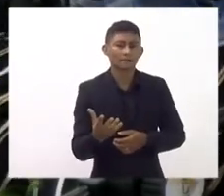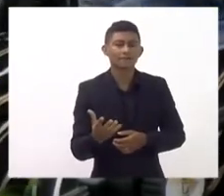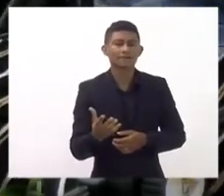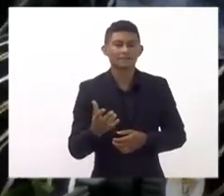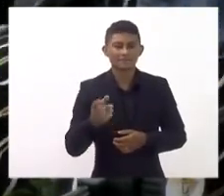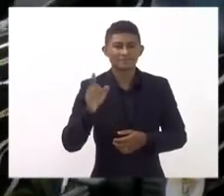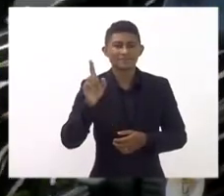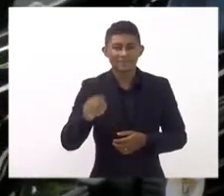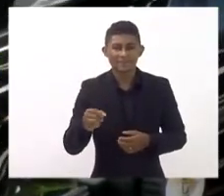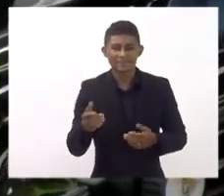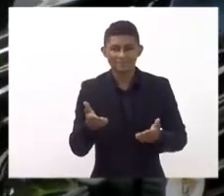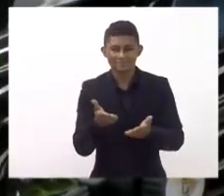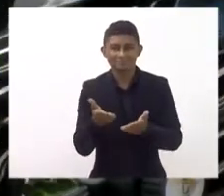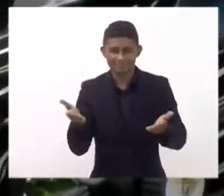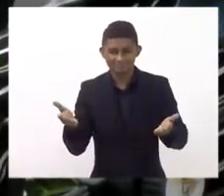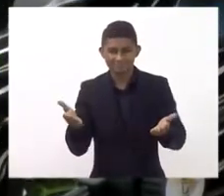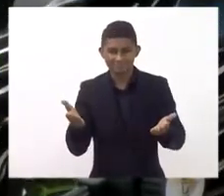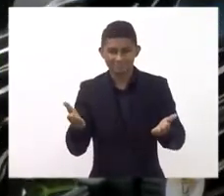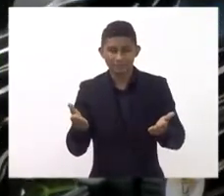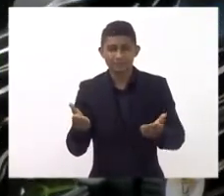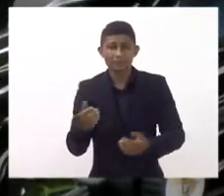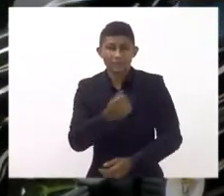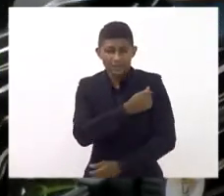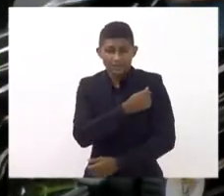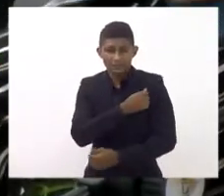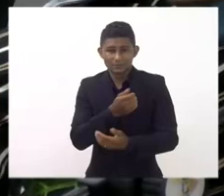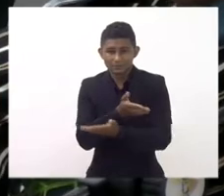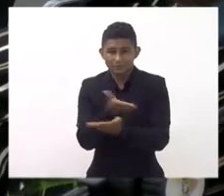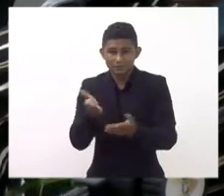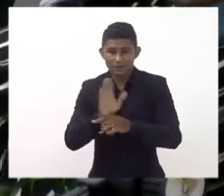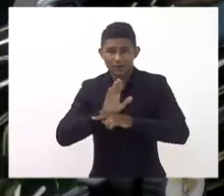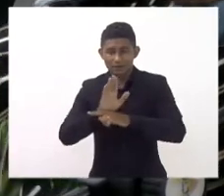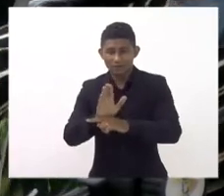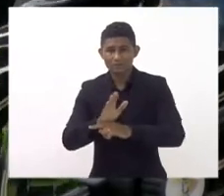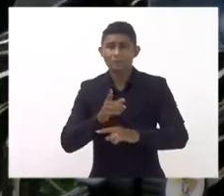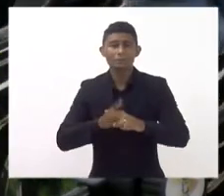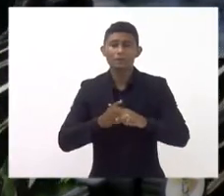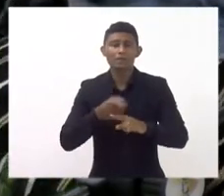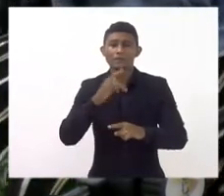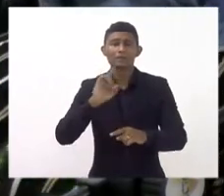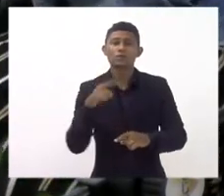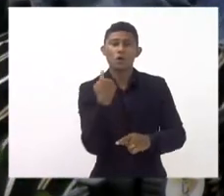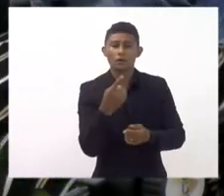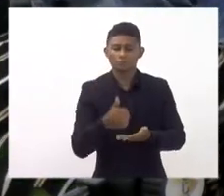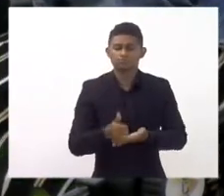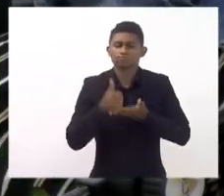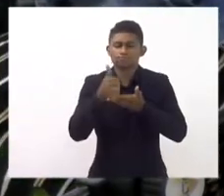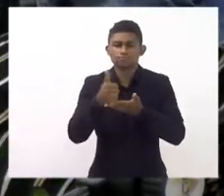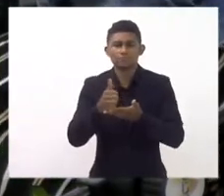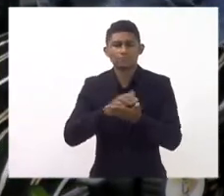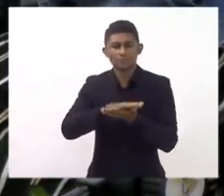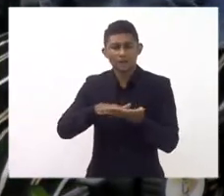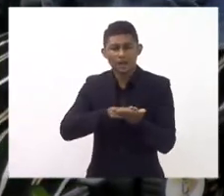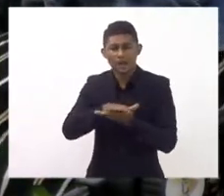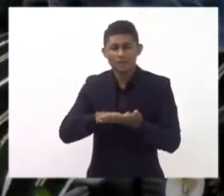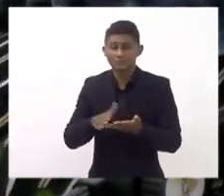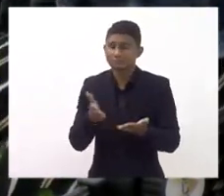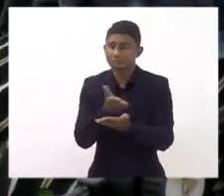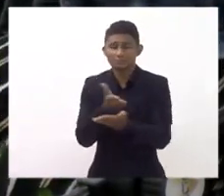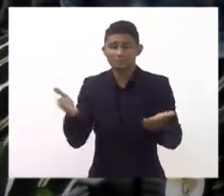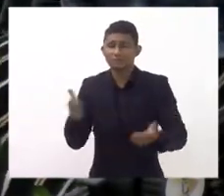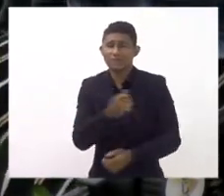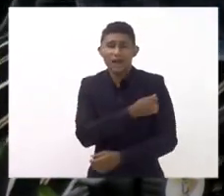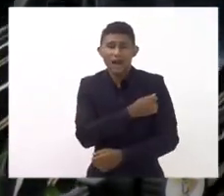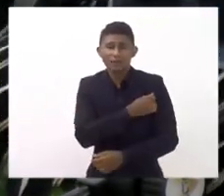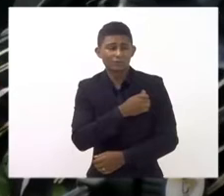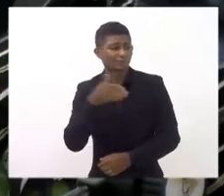de deslocamento dos nossos estudantes do ensino técnico, porque sem essa assistência, sequer eles teriam condições de ir uma